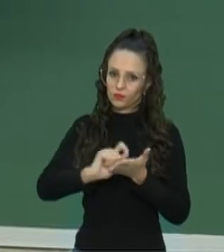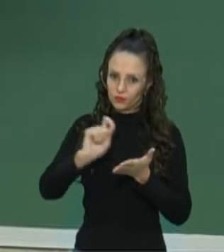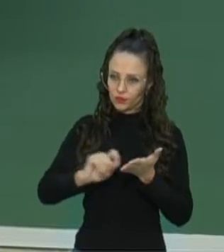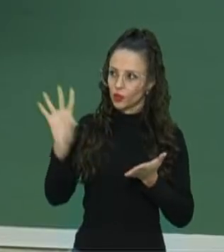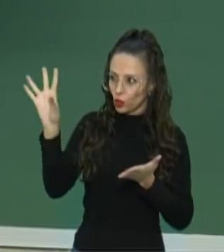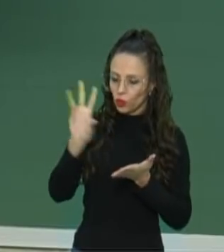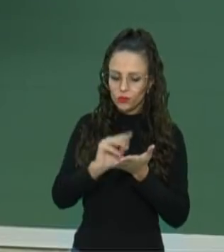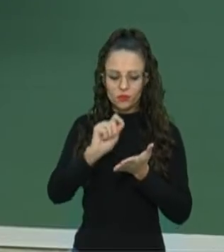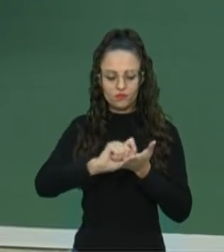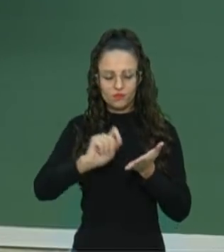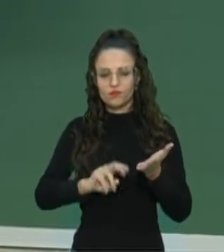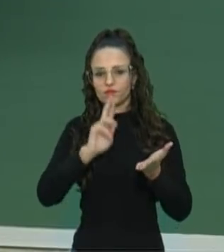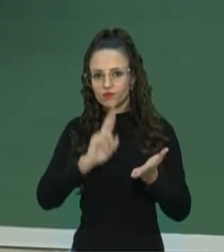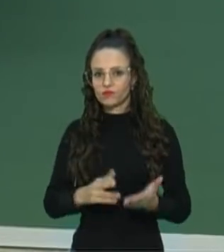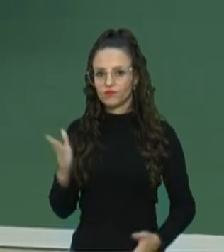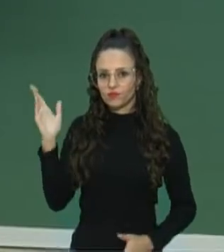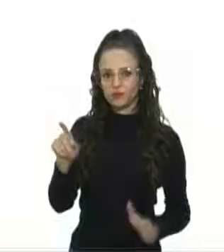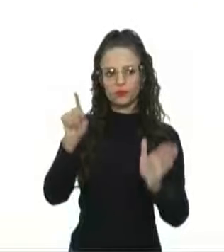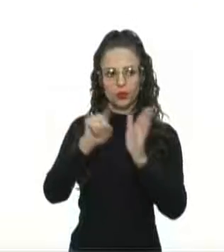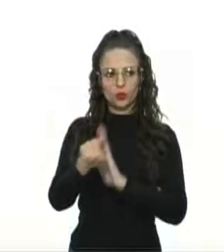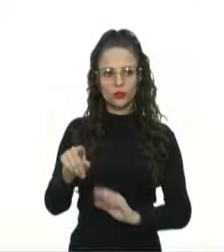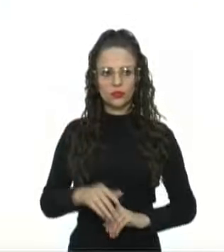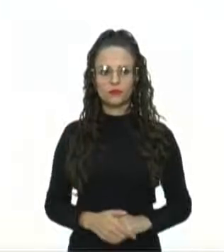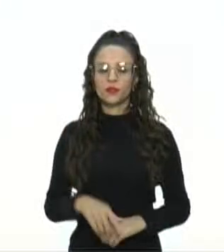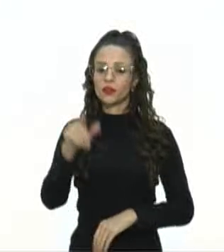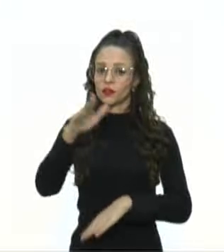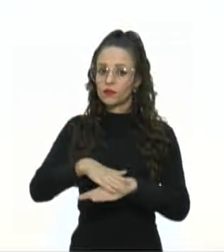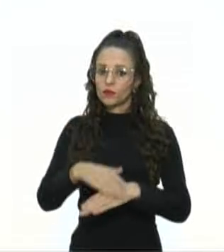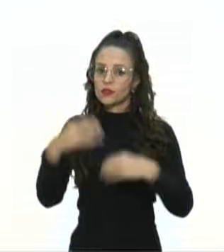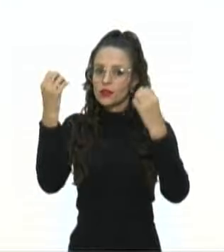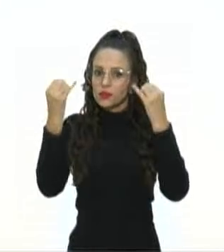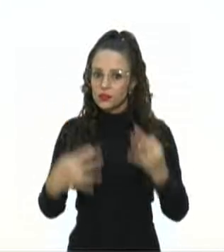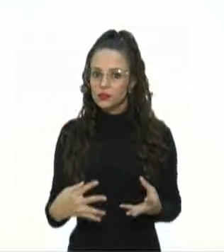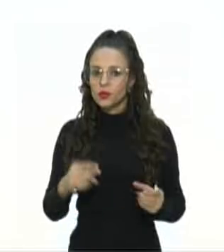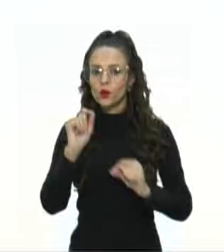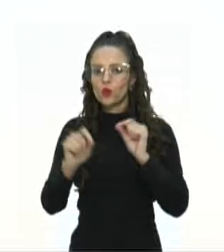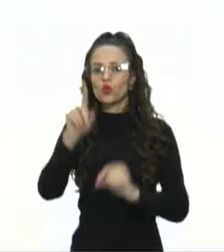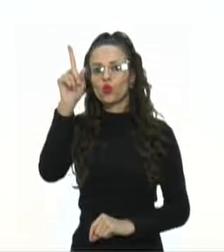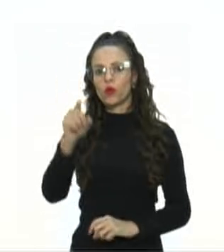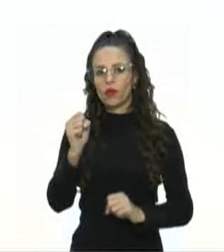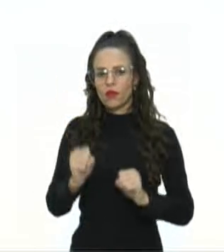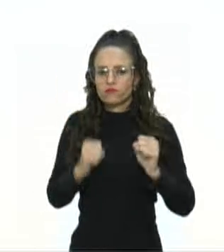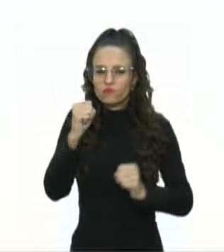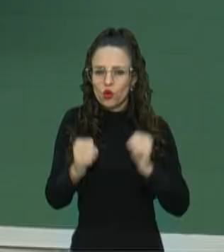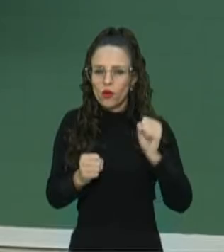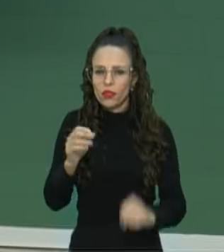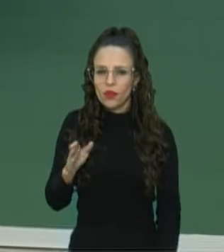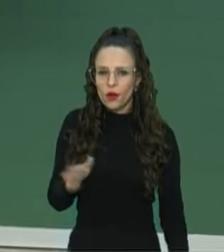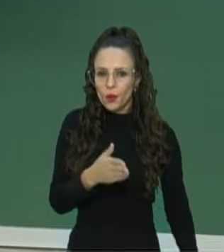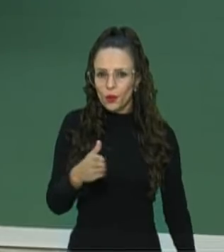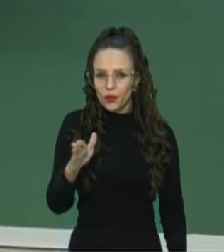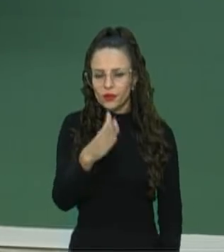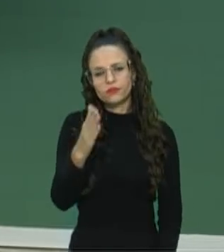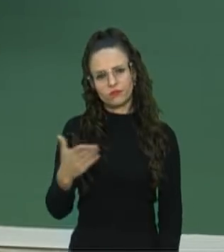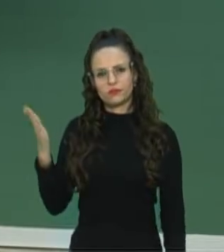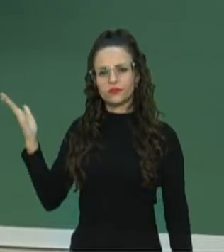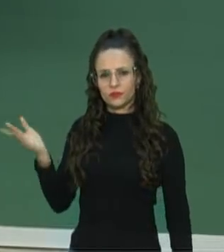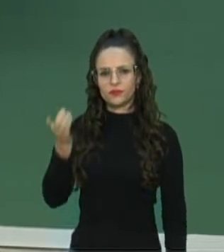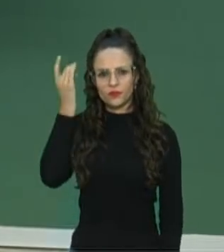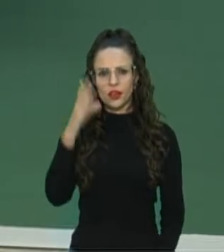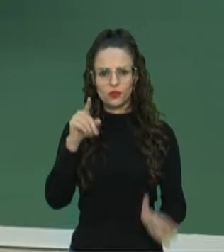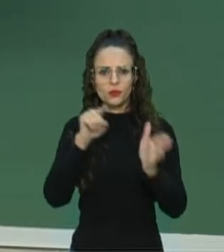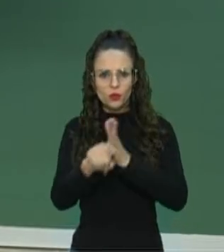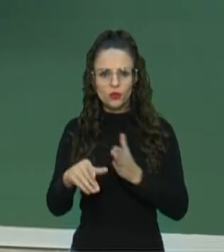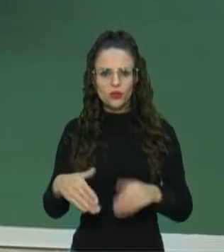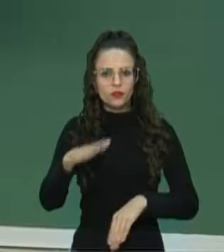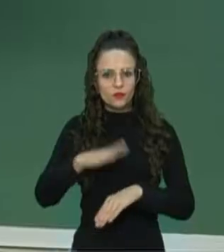copia lá e responde essa pergunta que fala o seguinte: defina corrida de orientação. Tranquila essa pergunta, né?